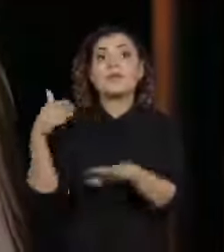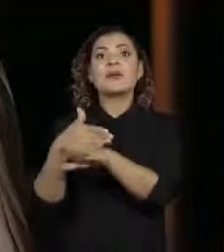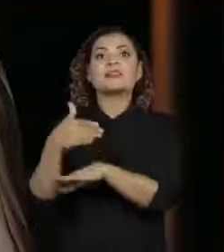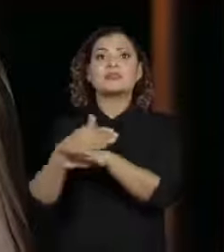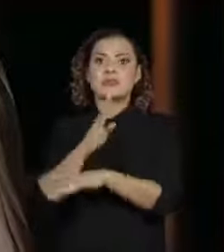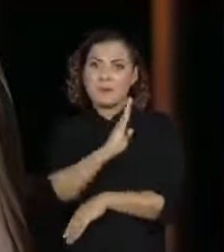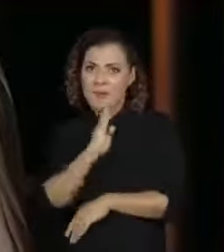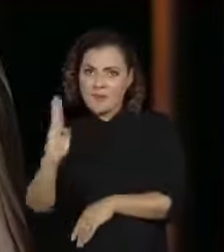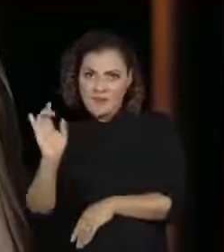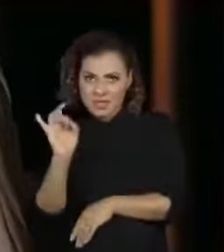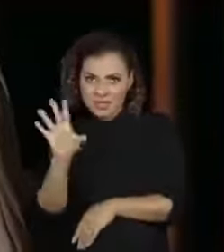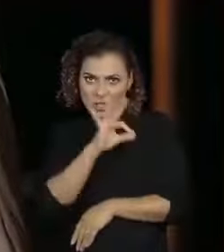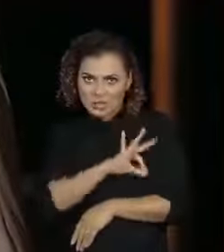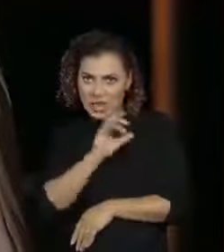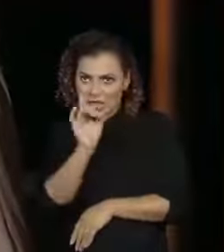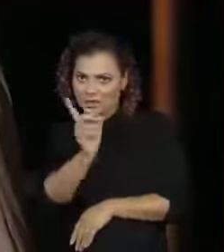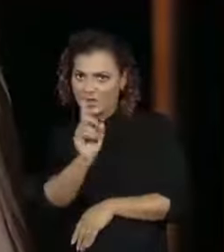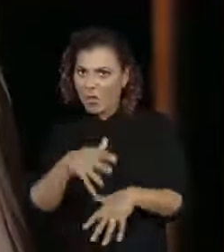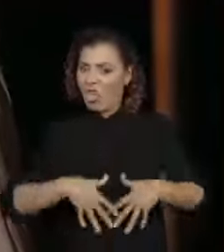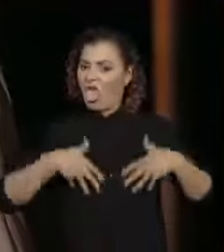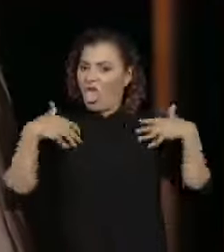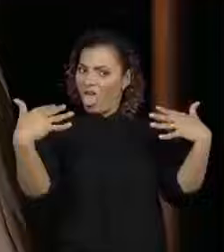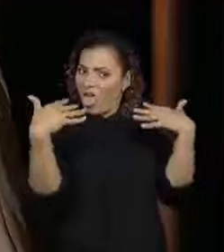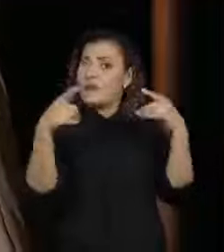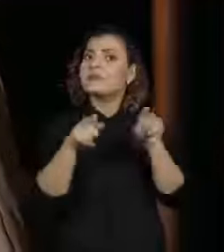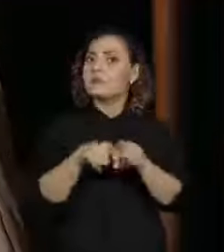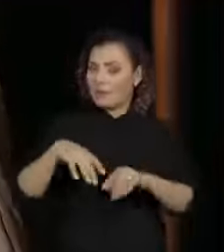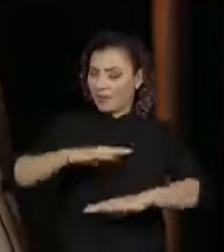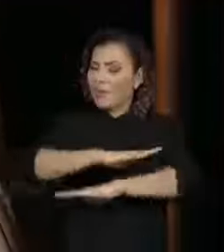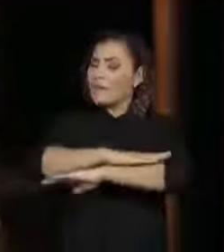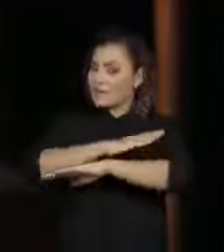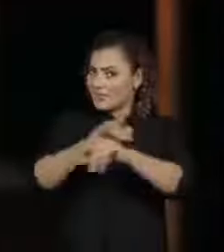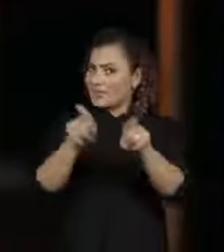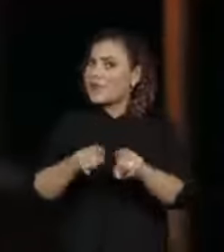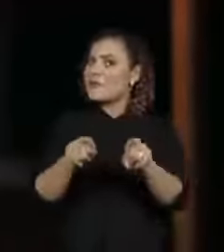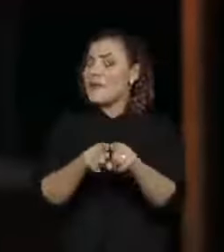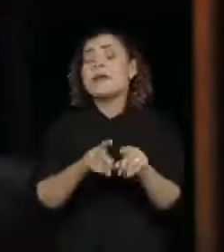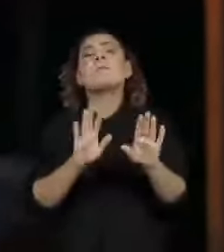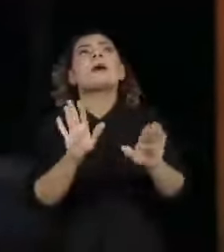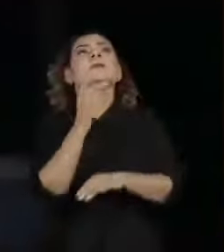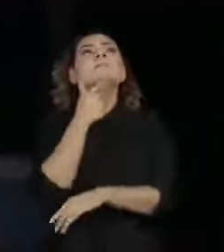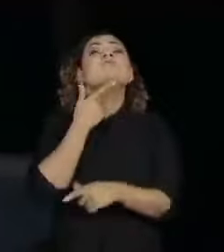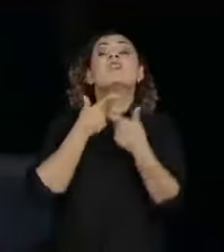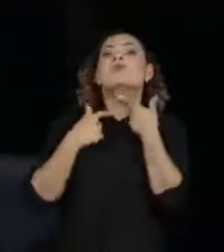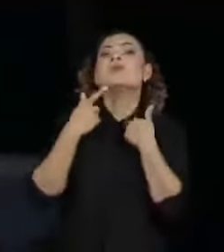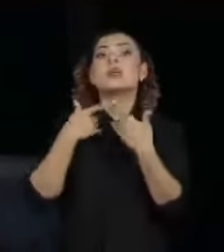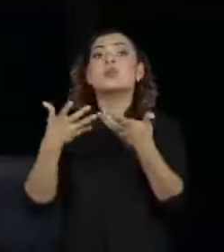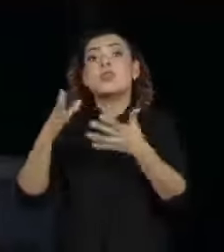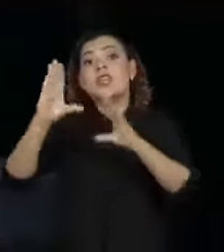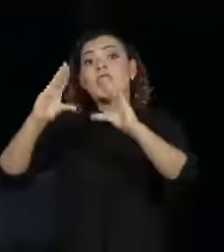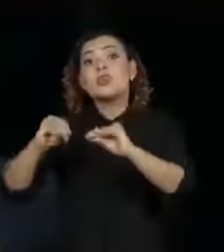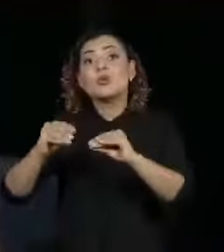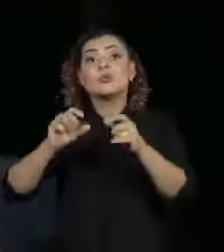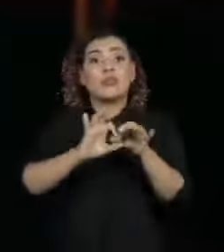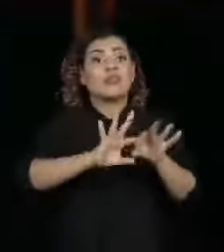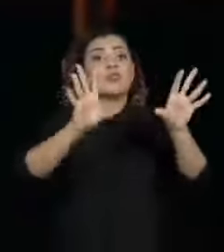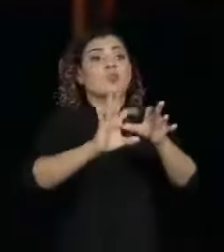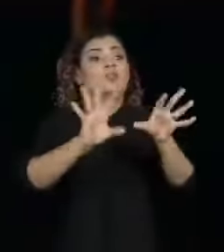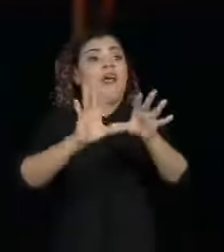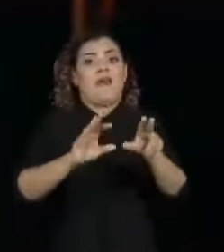participante do Big Brother que são participados amplificados pela vaidade apresentadores também só que tinha vontade de noite lá soltar